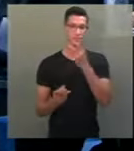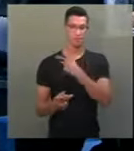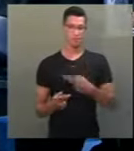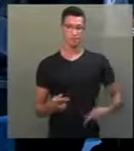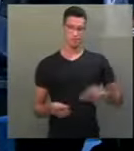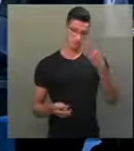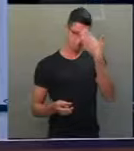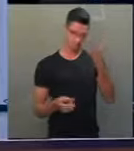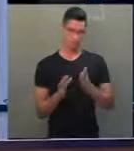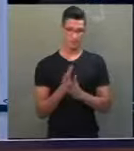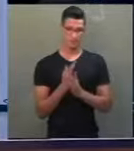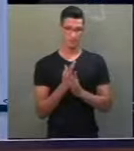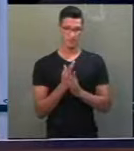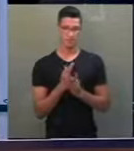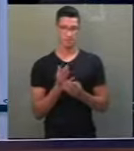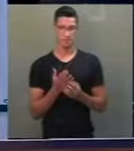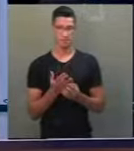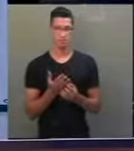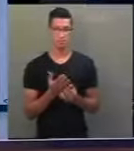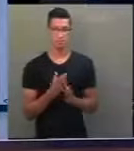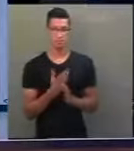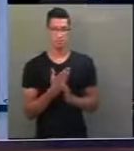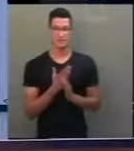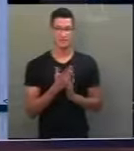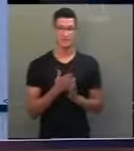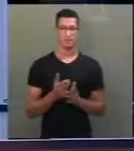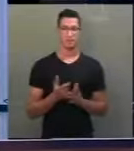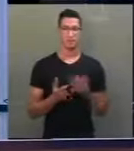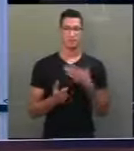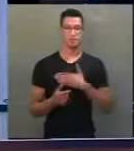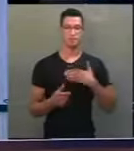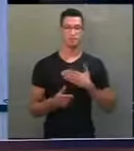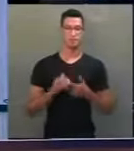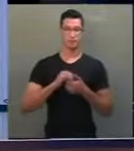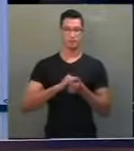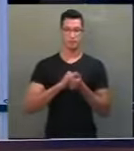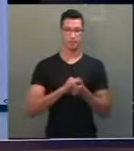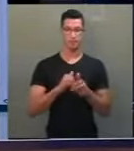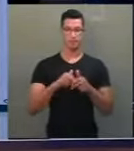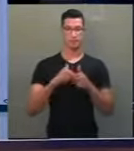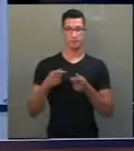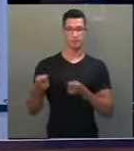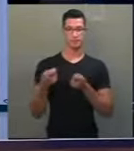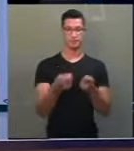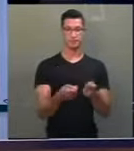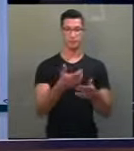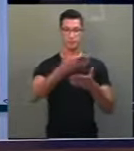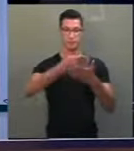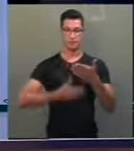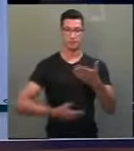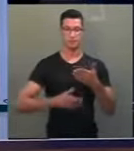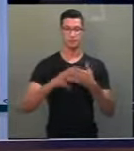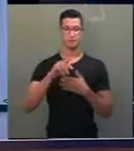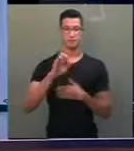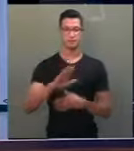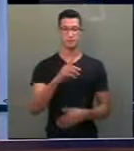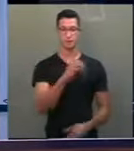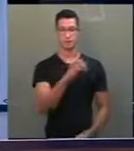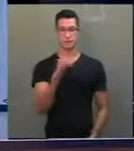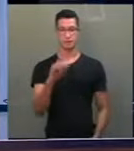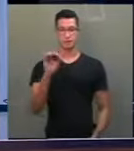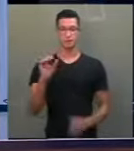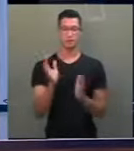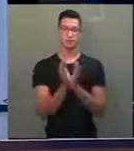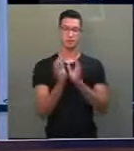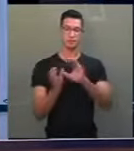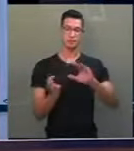presidente Rodrigo Pacheco. Obrigado, senador Roberto Rocha. Eu gostaria de cumprimentá-lo pela apresentação do parecer da PEC 110, à Comissão